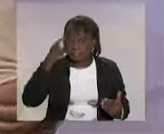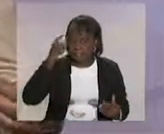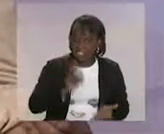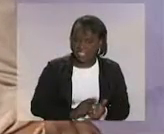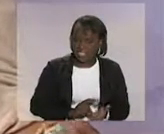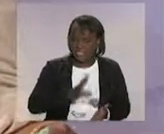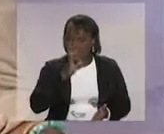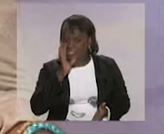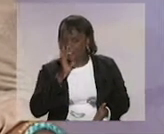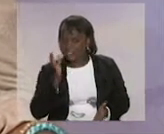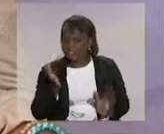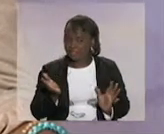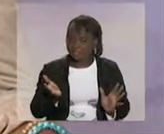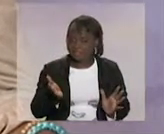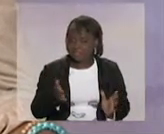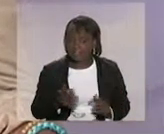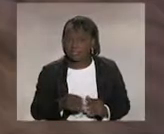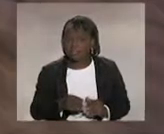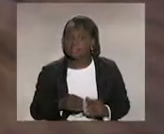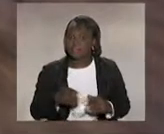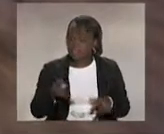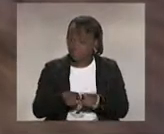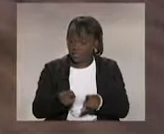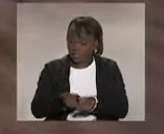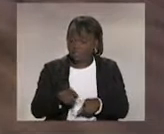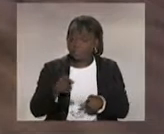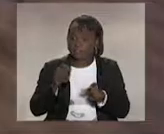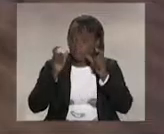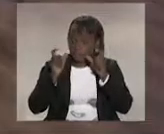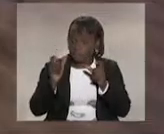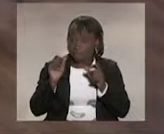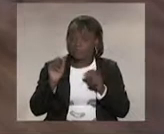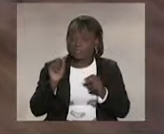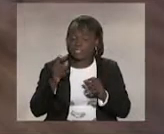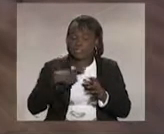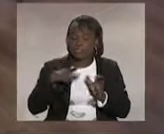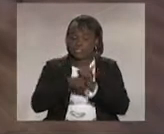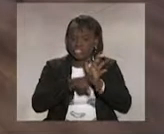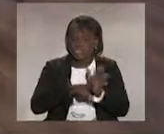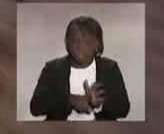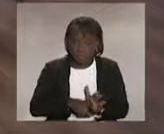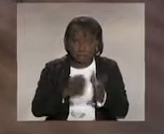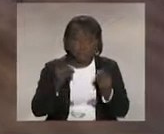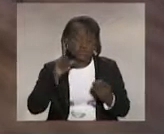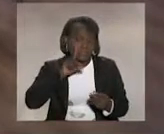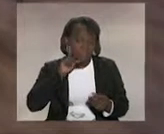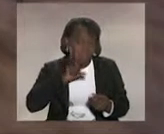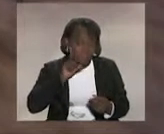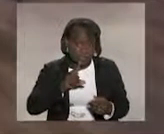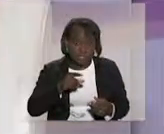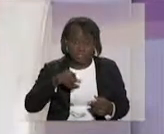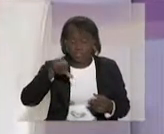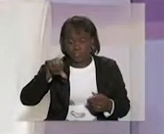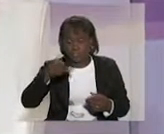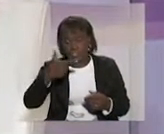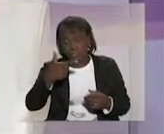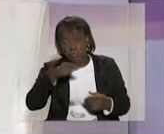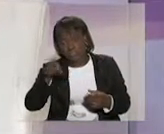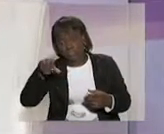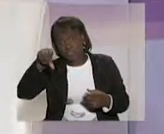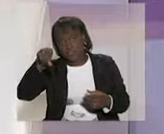aquilo realmente aconteceu. Sim. E é interessante que existem várias pesquisas americanas que mostram que entre 92%